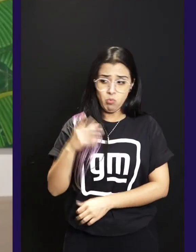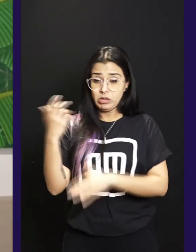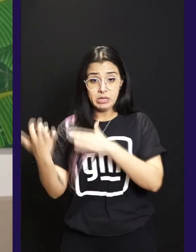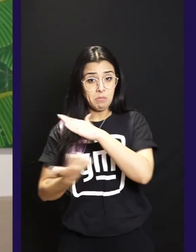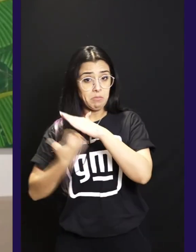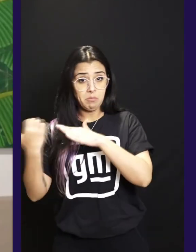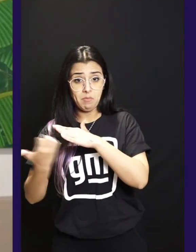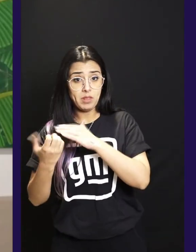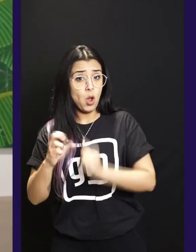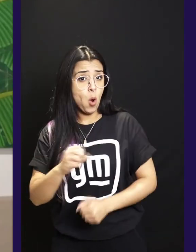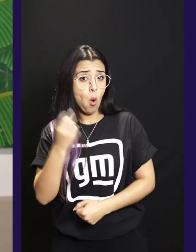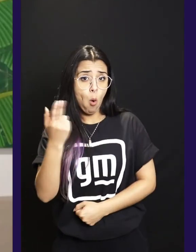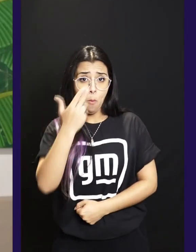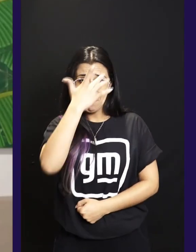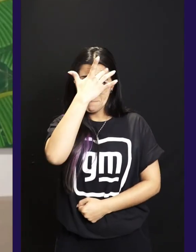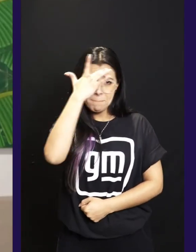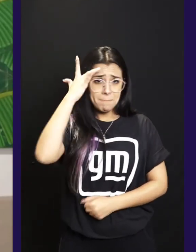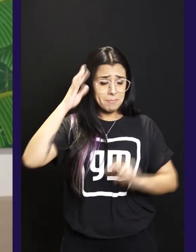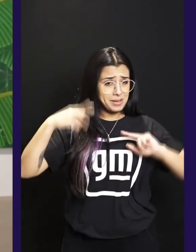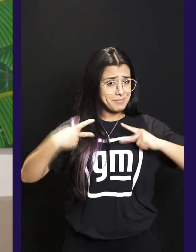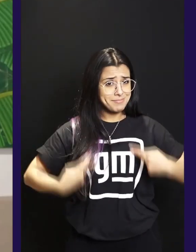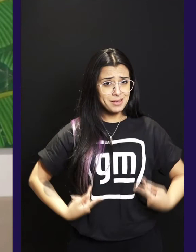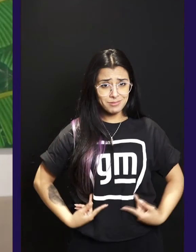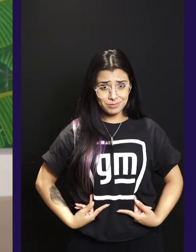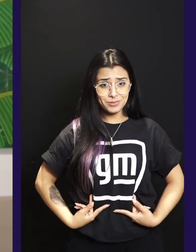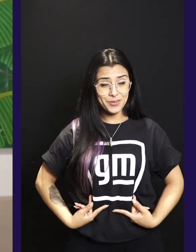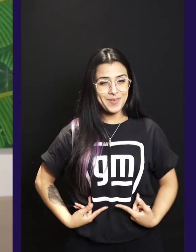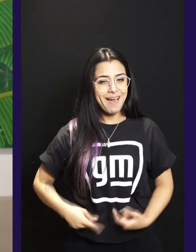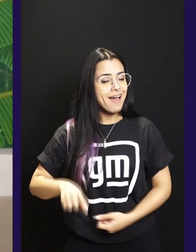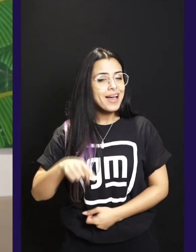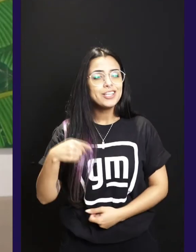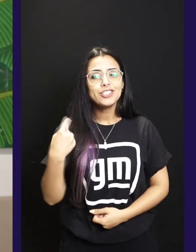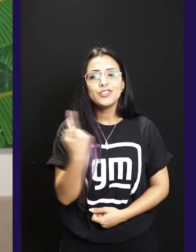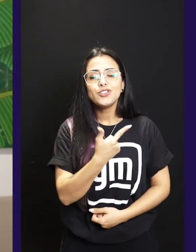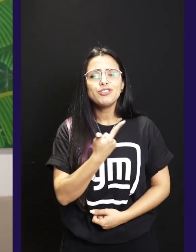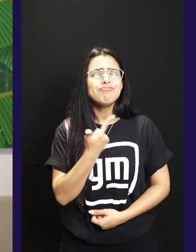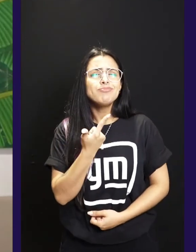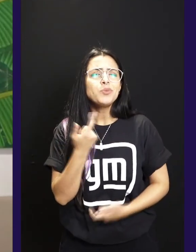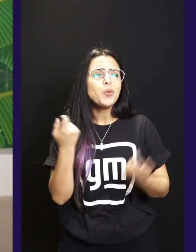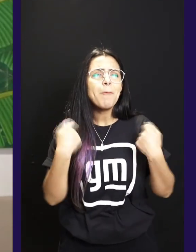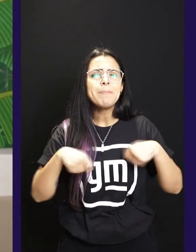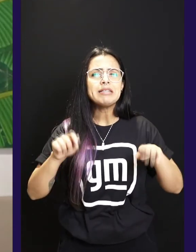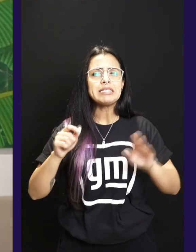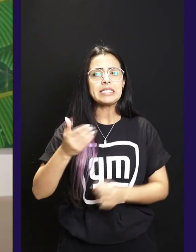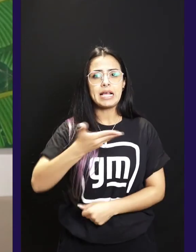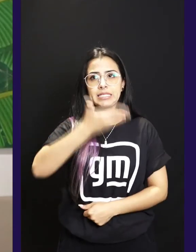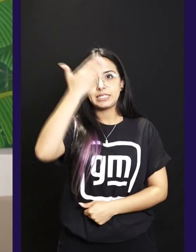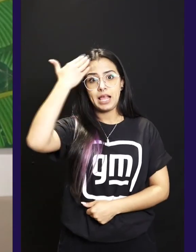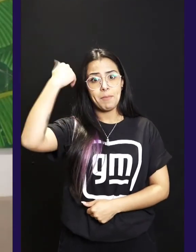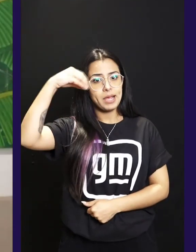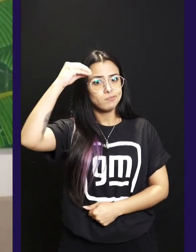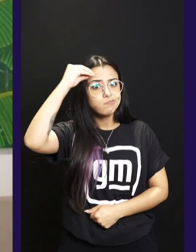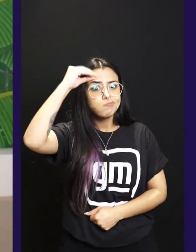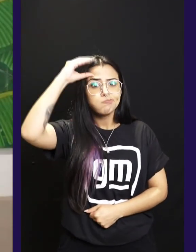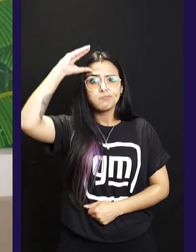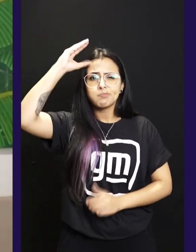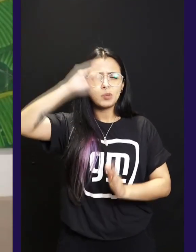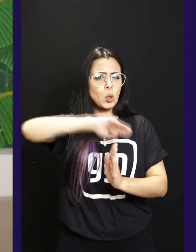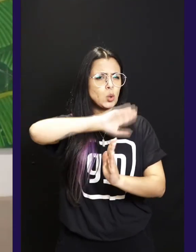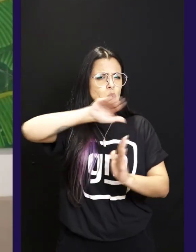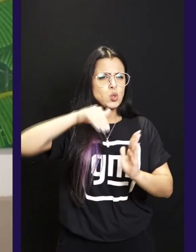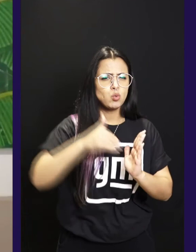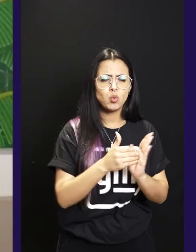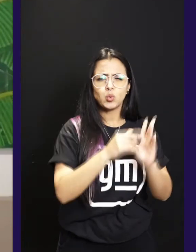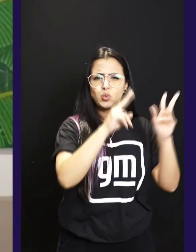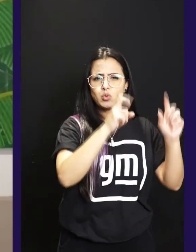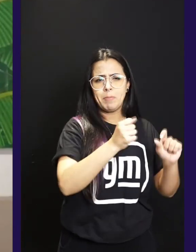coisa que eu sempre digo, é que a gente não precisa saber de tudo hoje, né? Tudo sobre inclusão LGBT, tudo